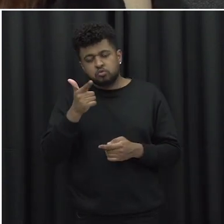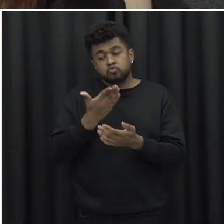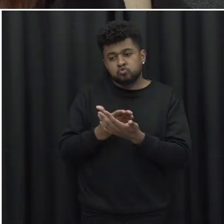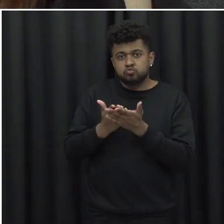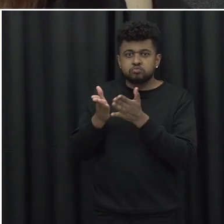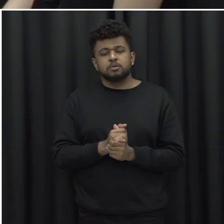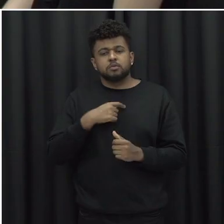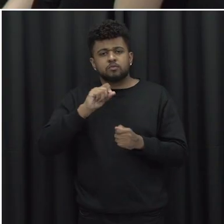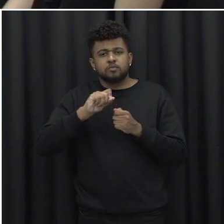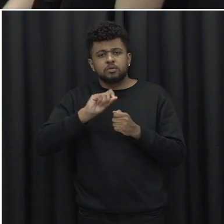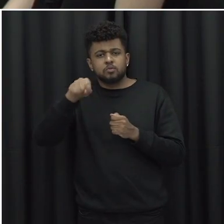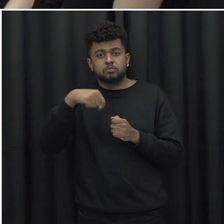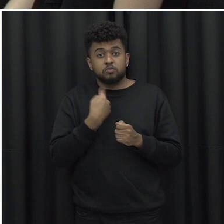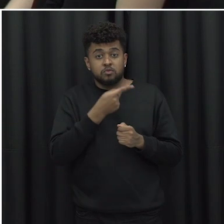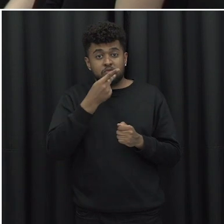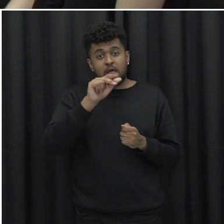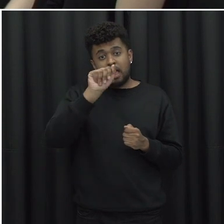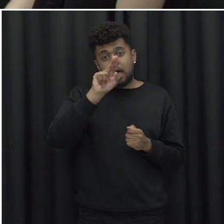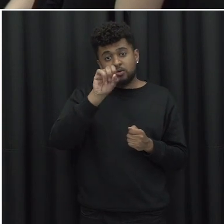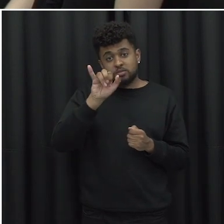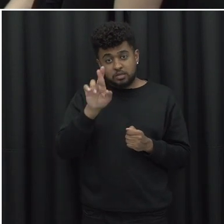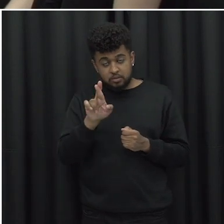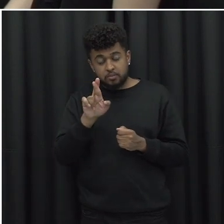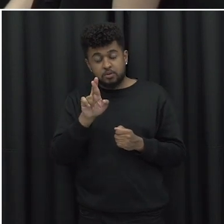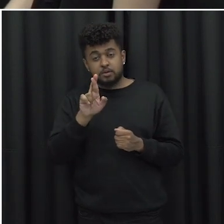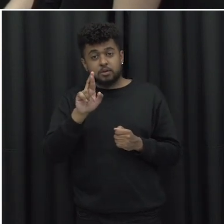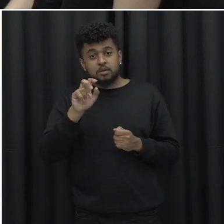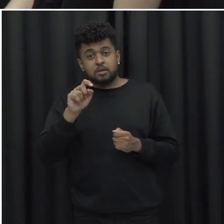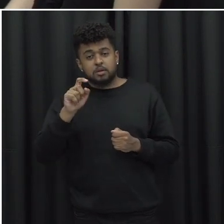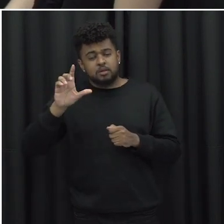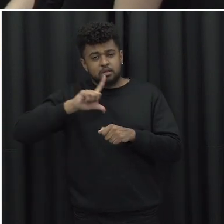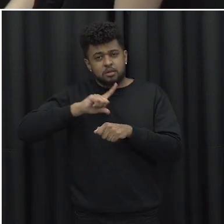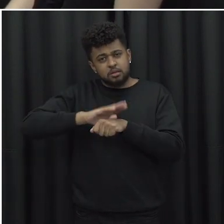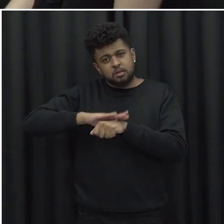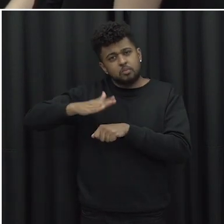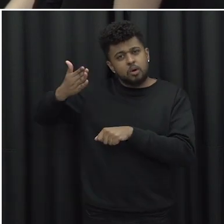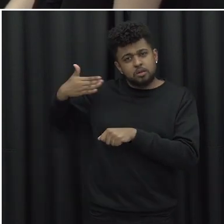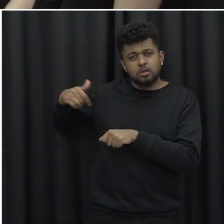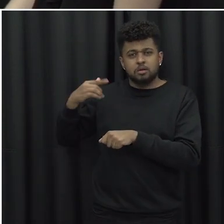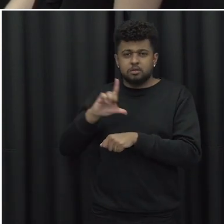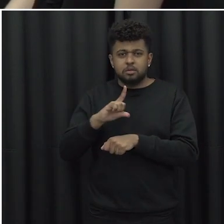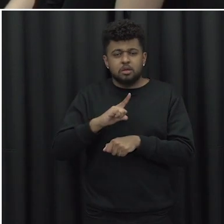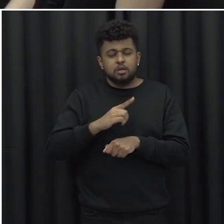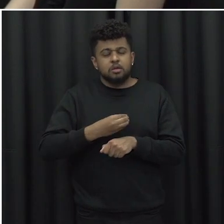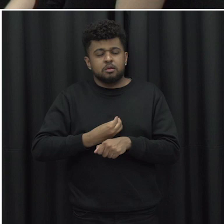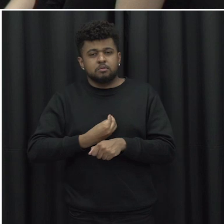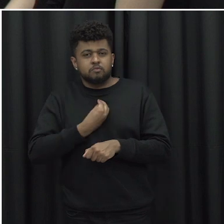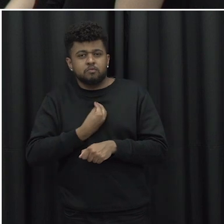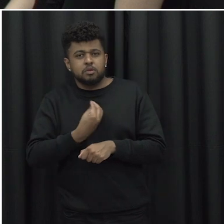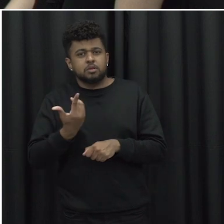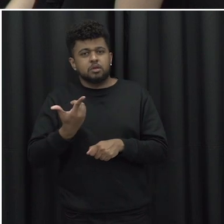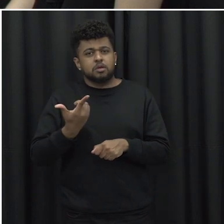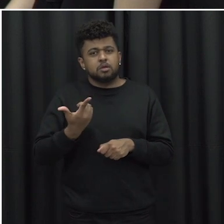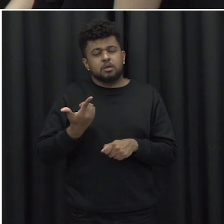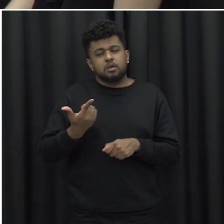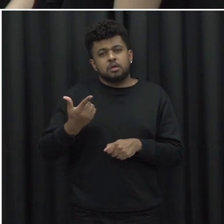benefício. Aproveitando que a gente tá falando de Alzheimer, há um tempo atrás existia